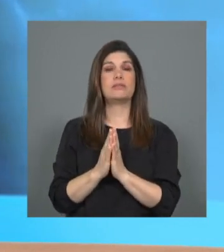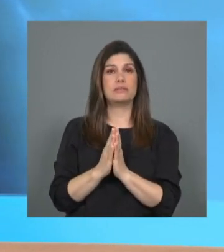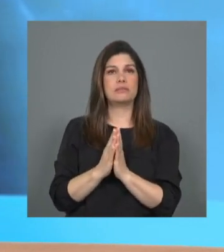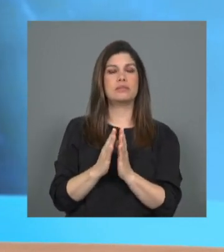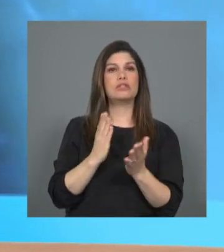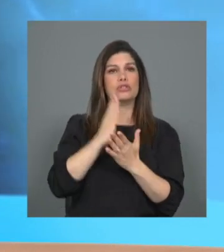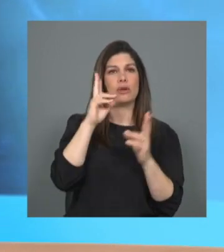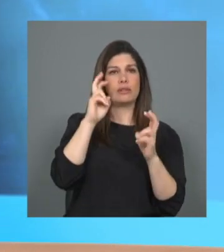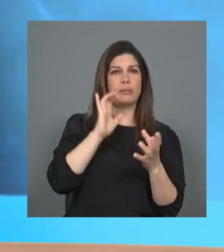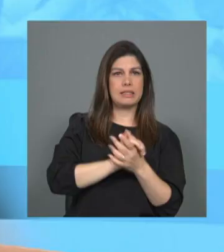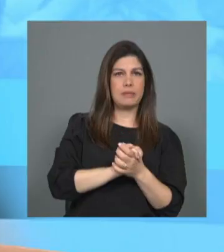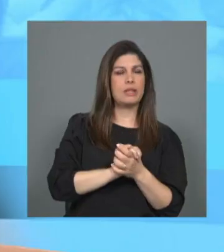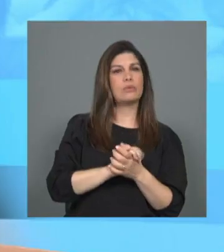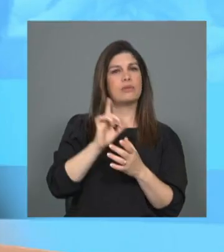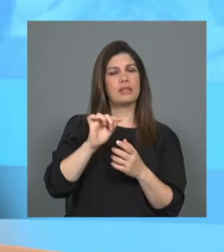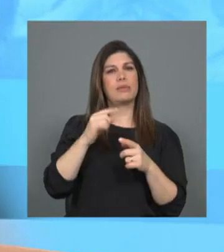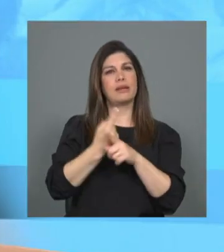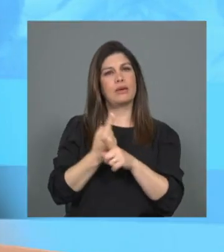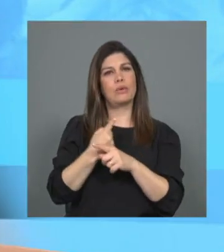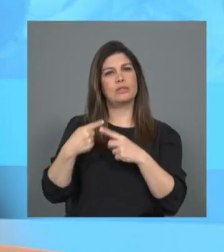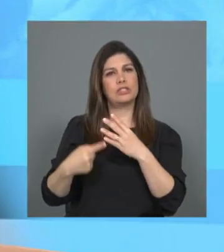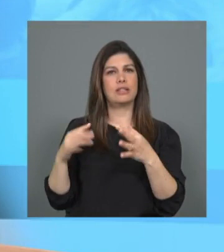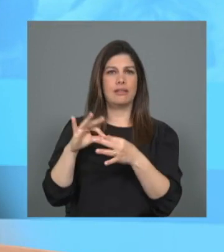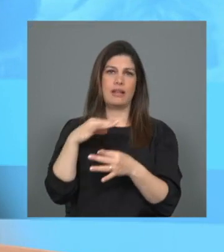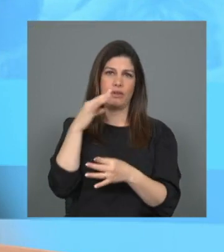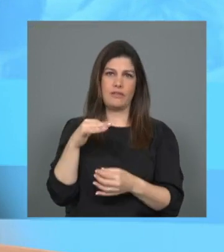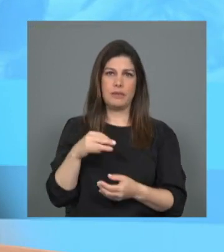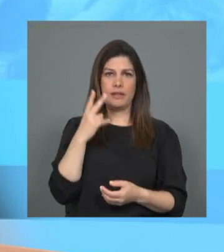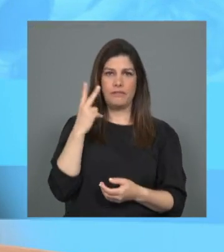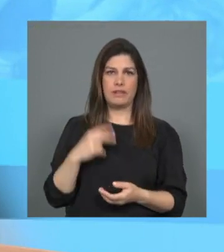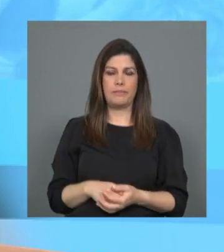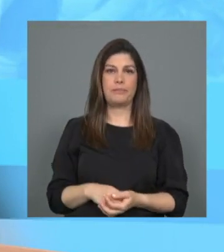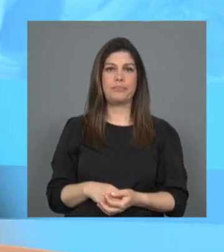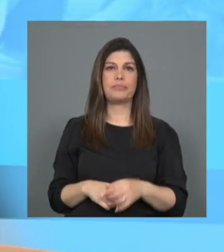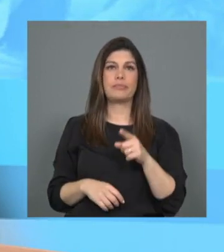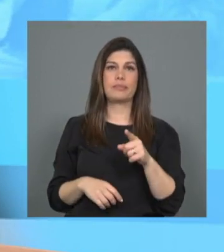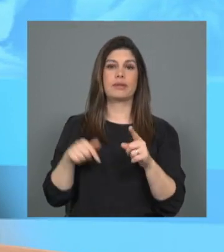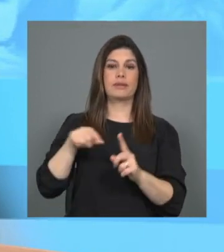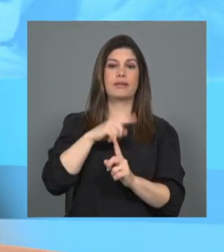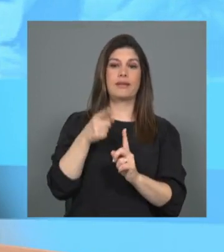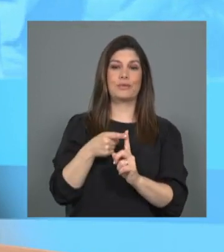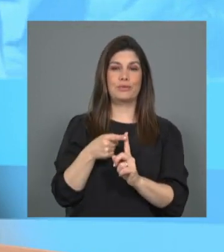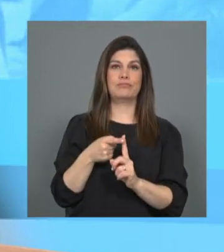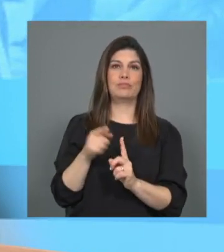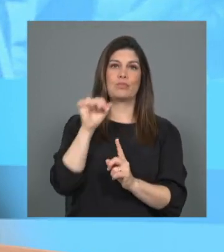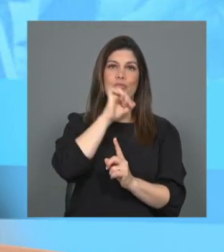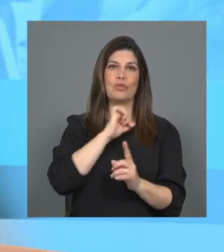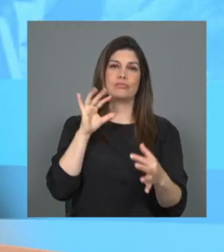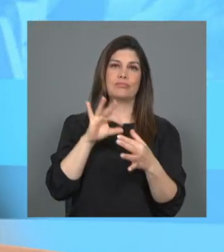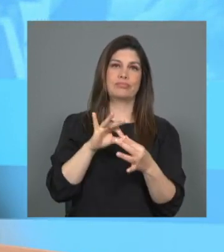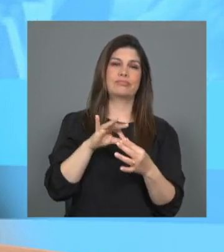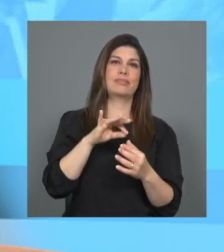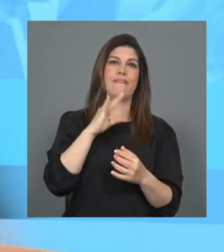familiar. Este 10º Encontro Mundial das Famílias enquadra-se no ano Família Amoris Laetitia.